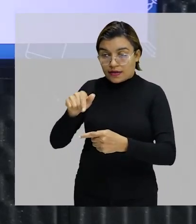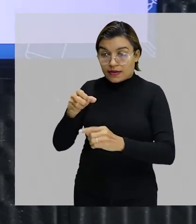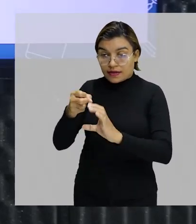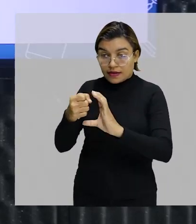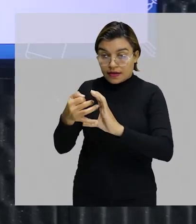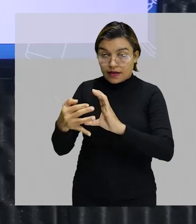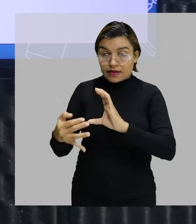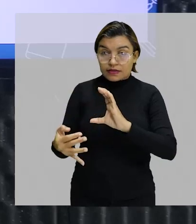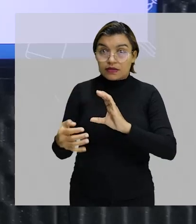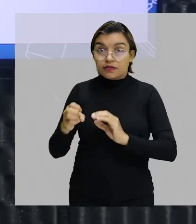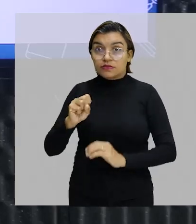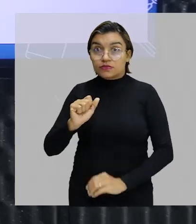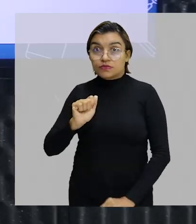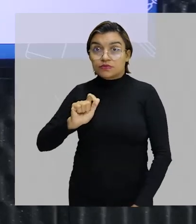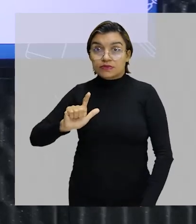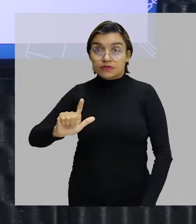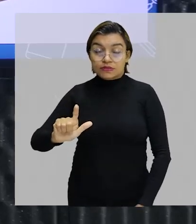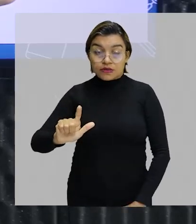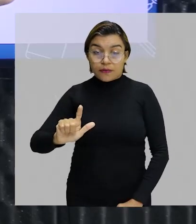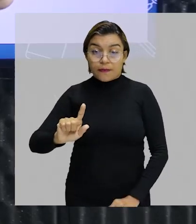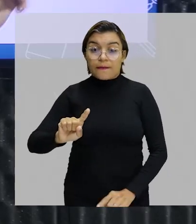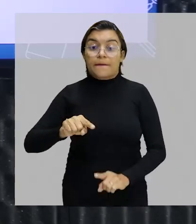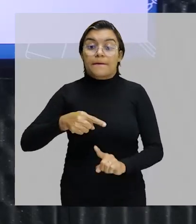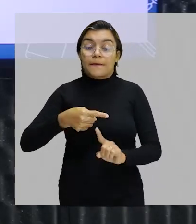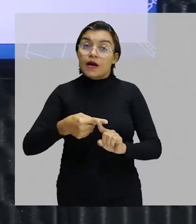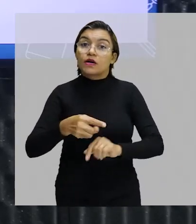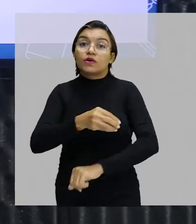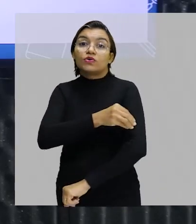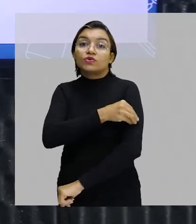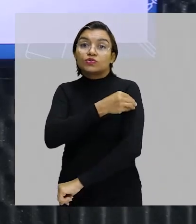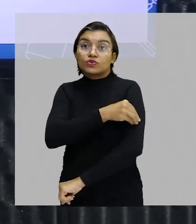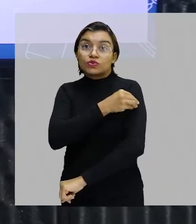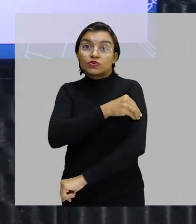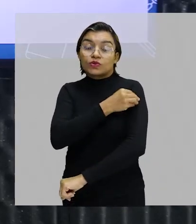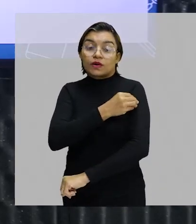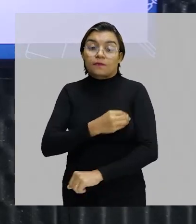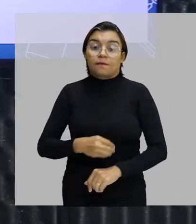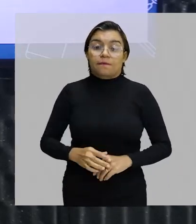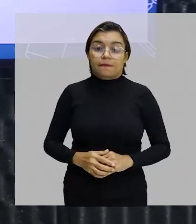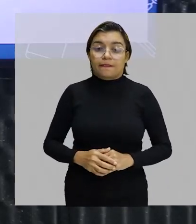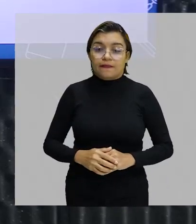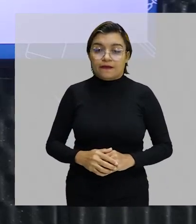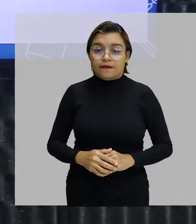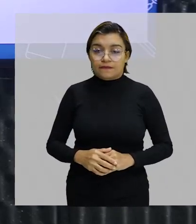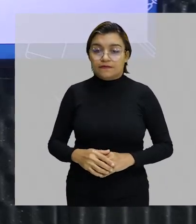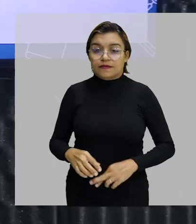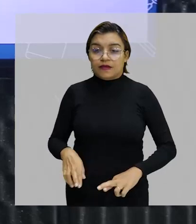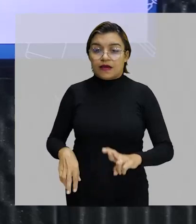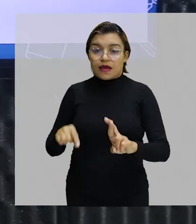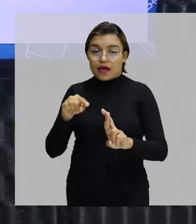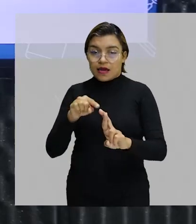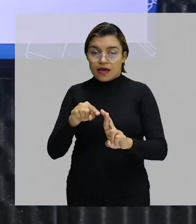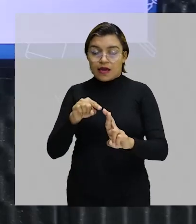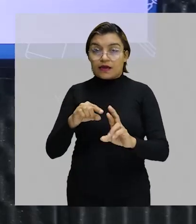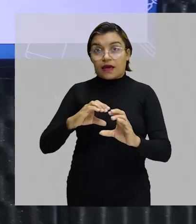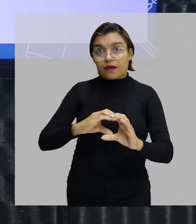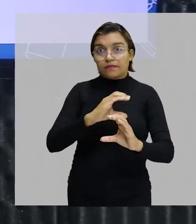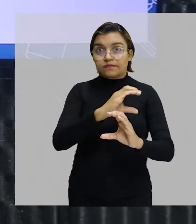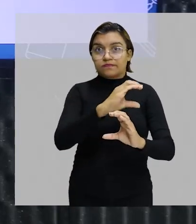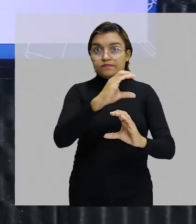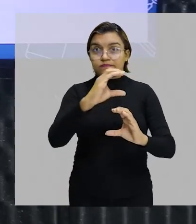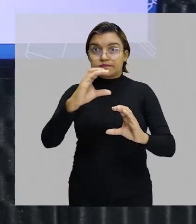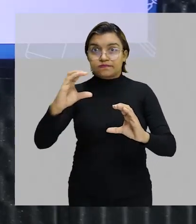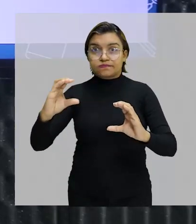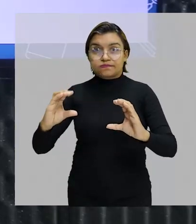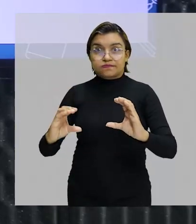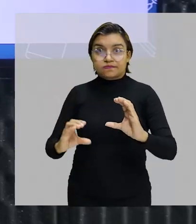o sal, mais um álcool, cadeia R, né, que representa uma cadeia carbônica, ligada a um